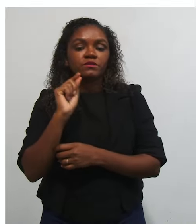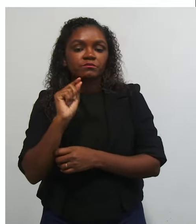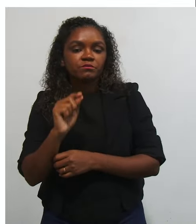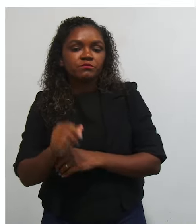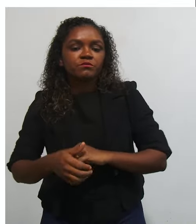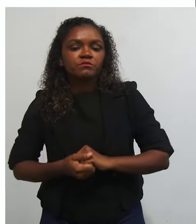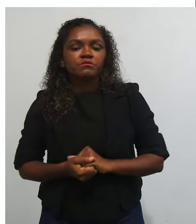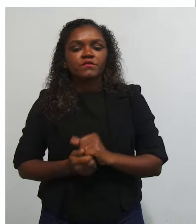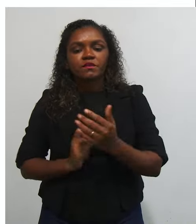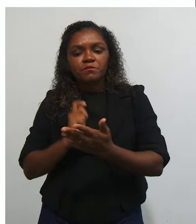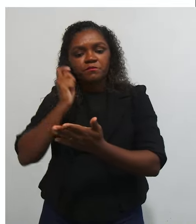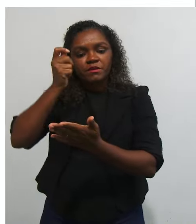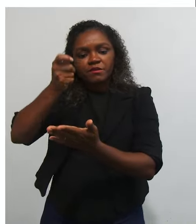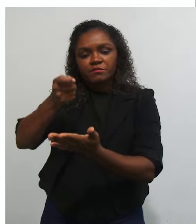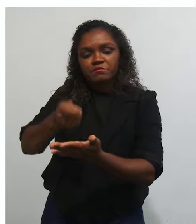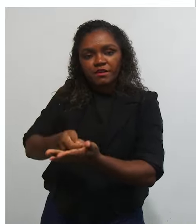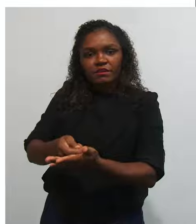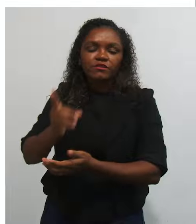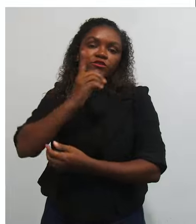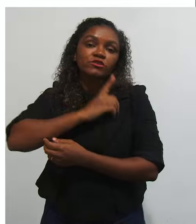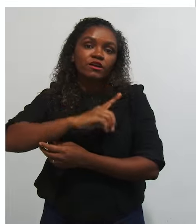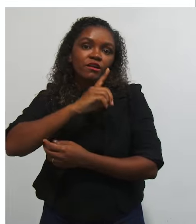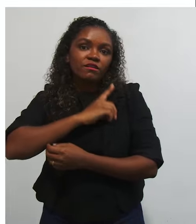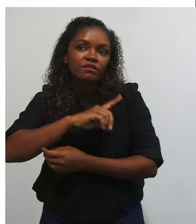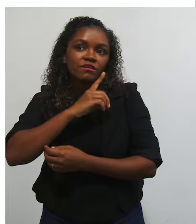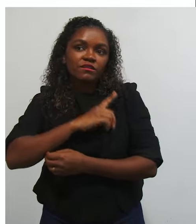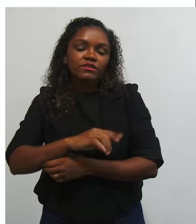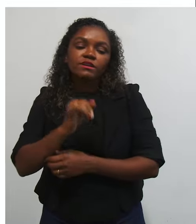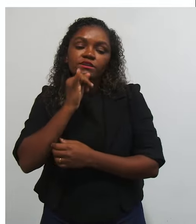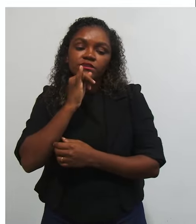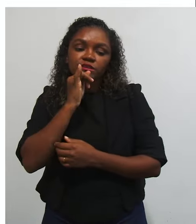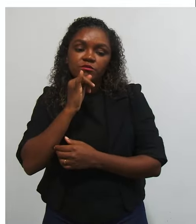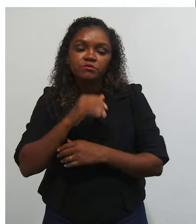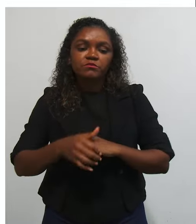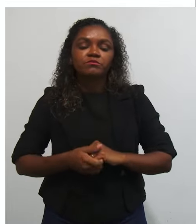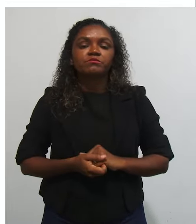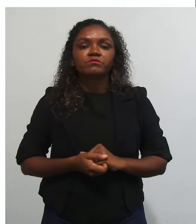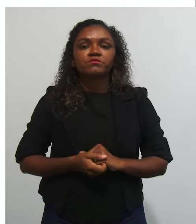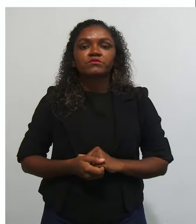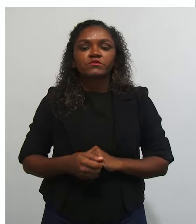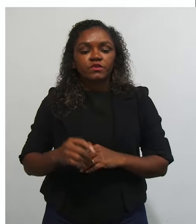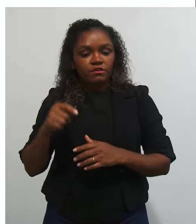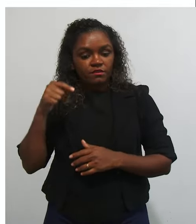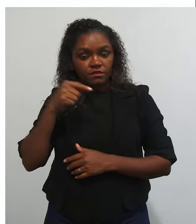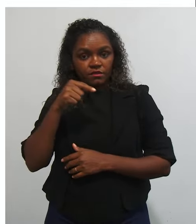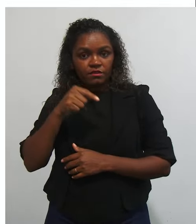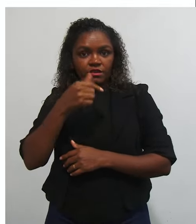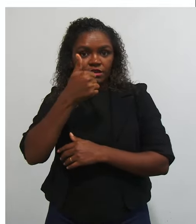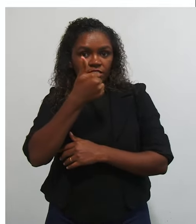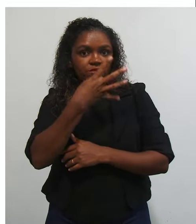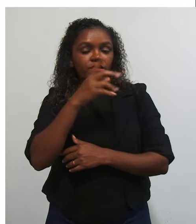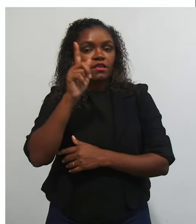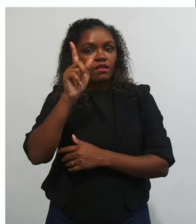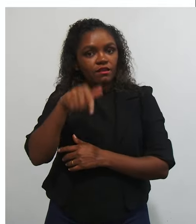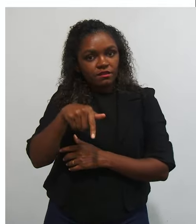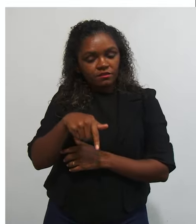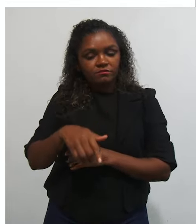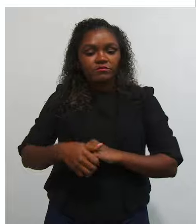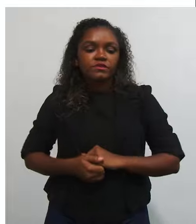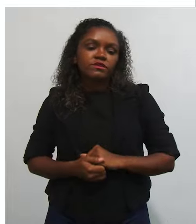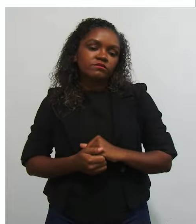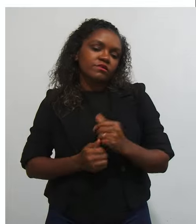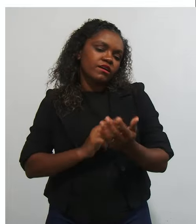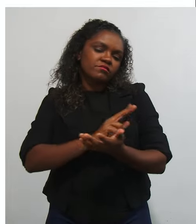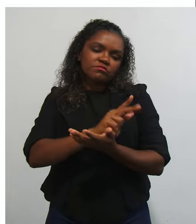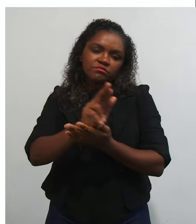tem pagamentos de diárias, por exemplo, o elemento 14 é diárias de pessoal civil, e por